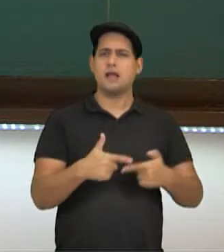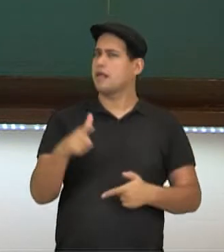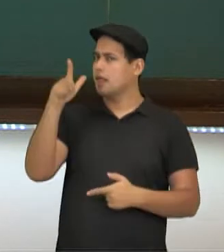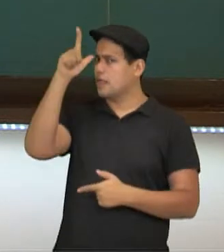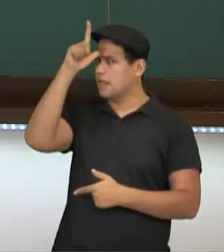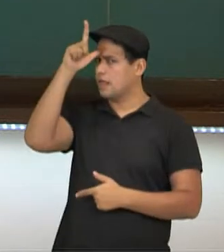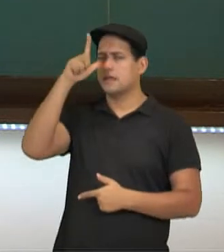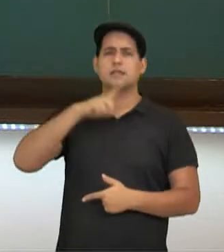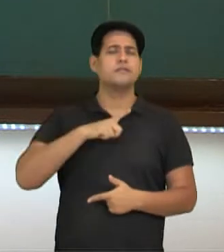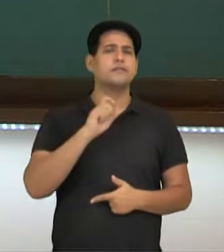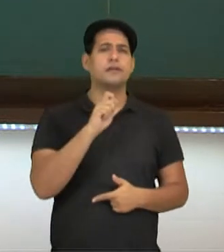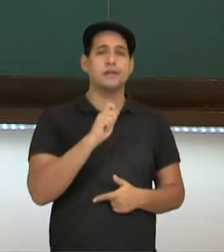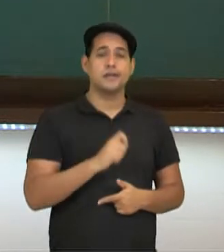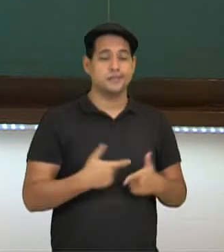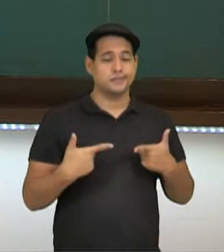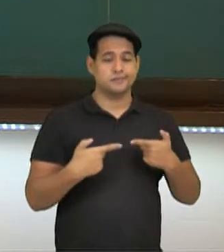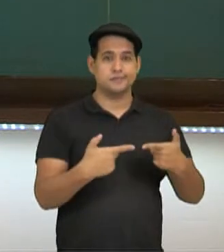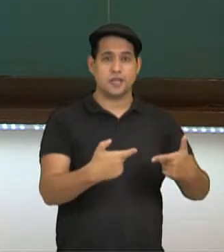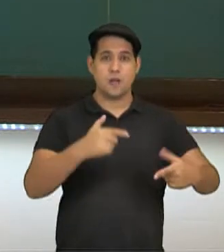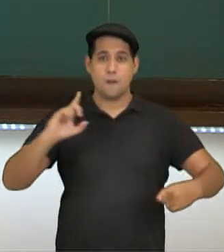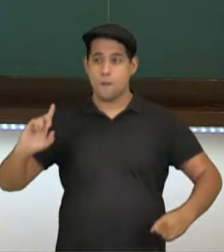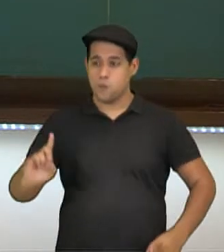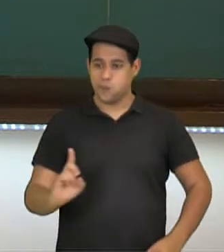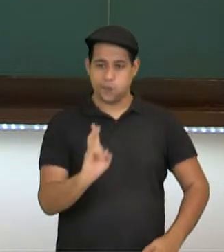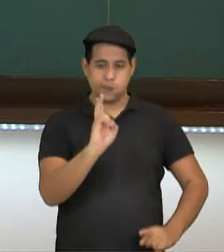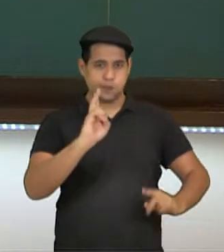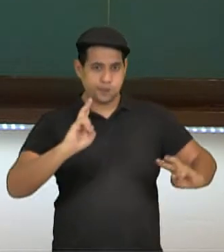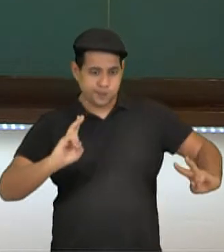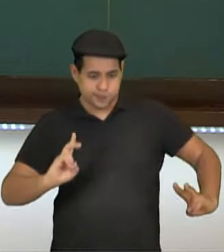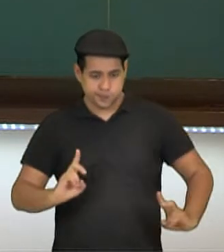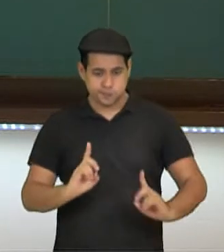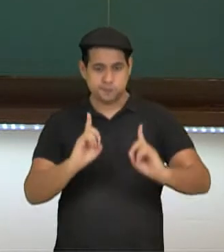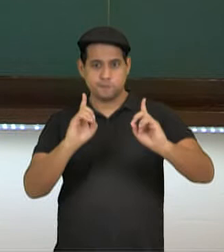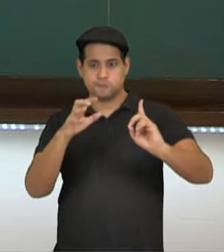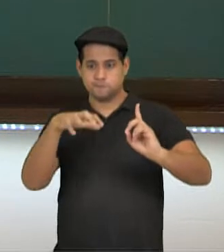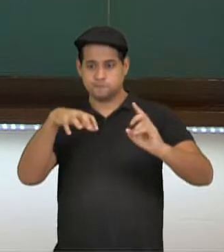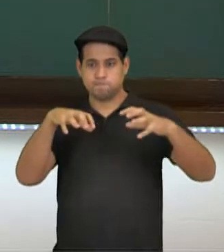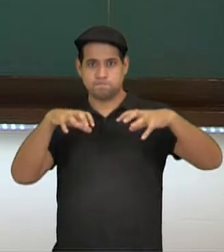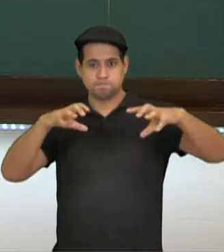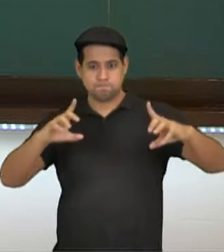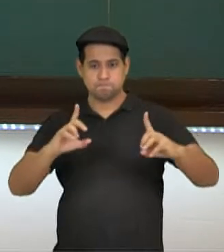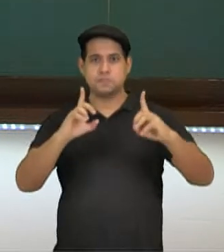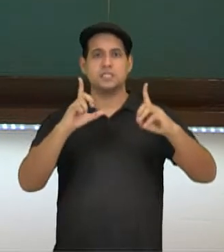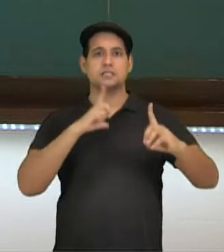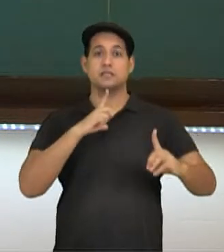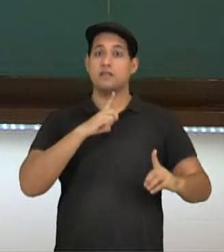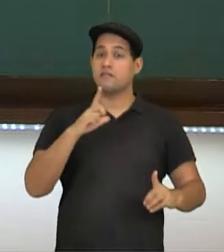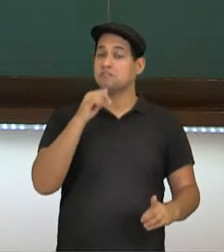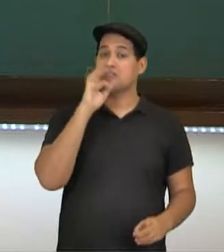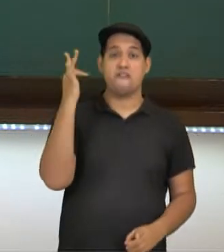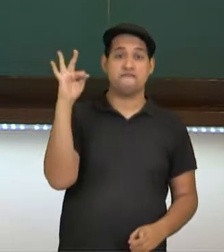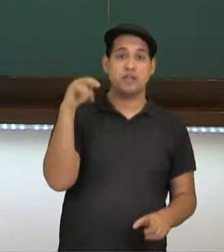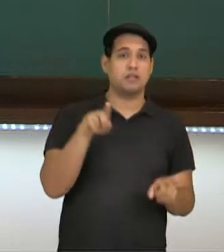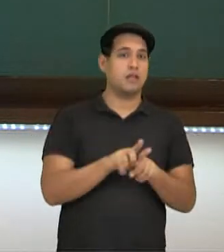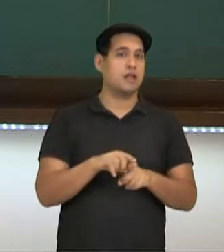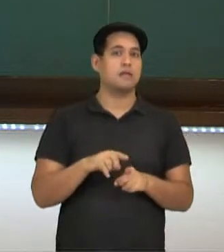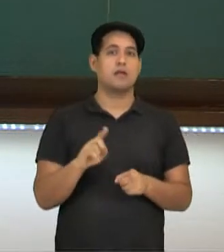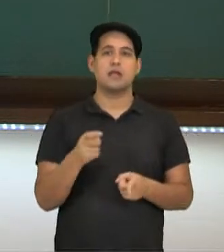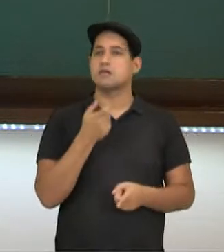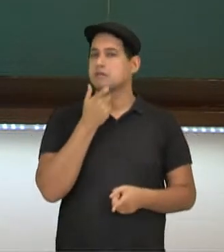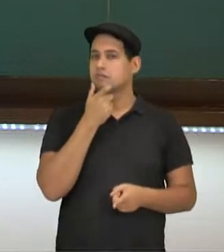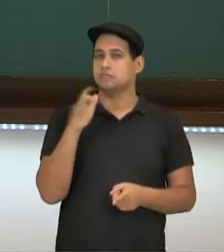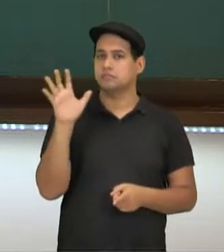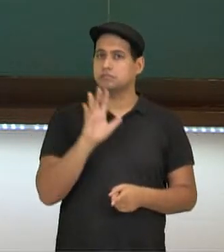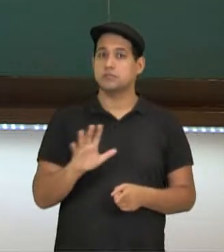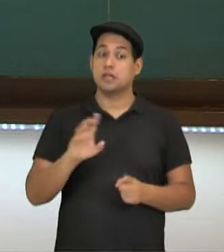teve um grande problema que foi ter uma guerra de duas frentes. Isso é, tropas divididas no Ocidente, enfrentando a França e a Inglaterra, e no Oriente,